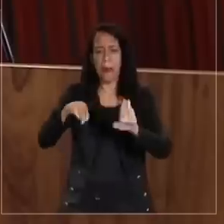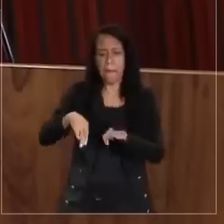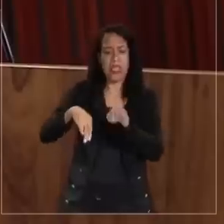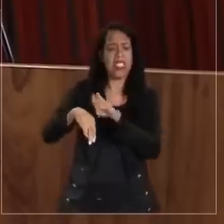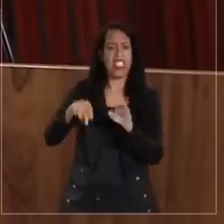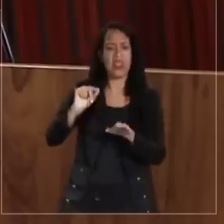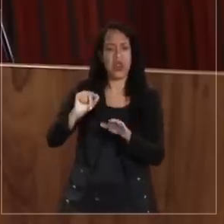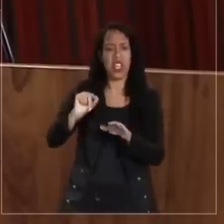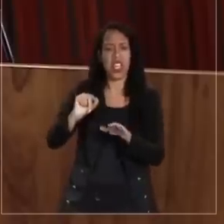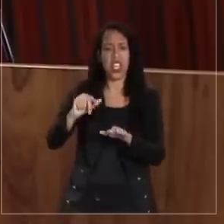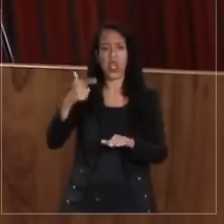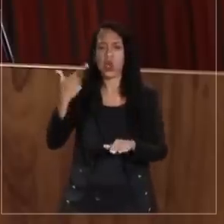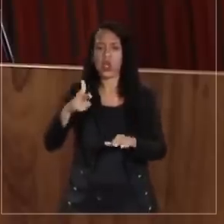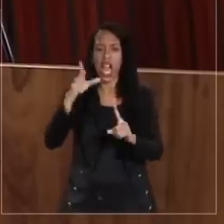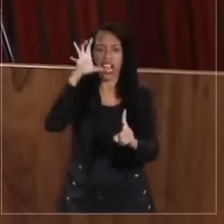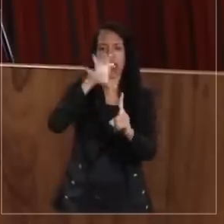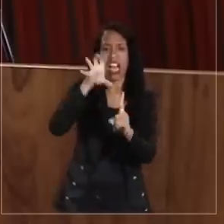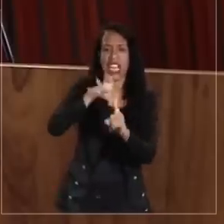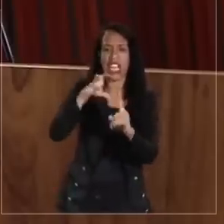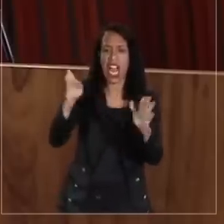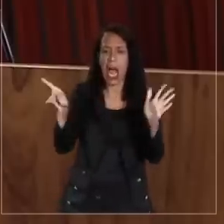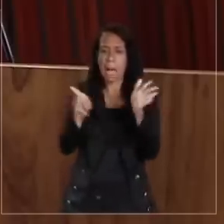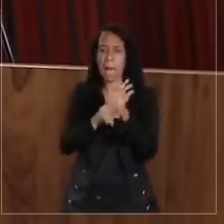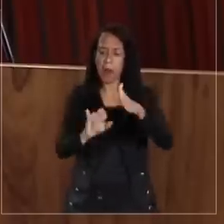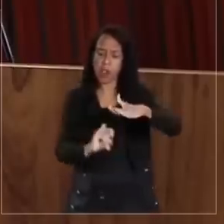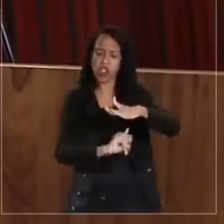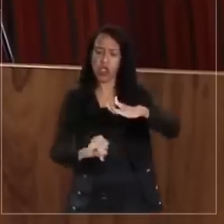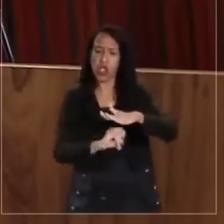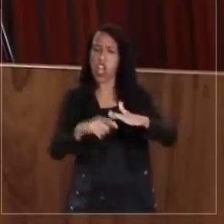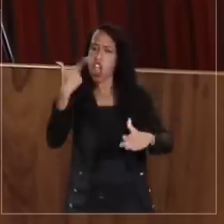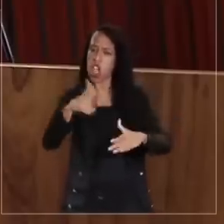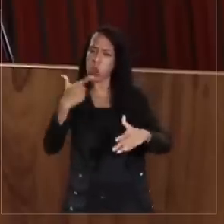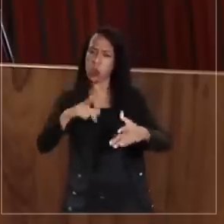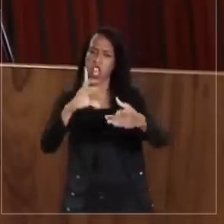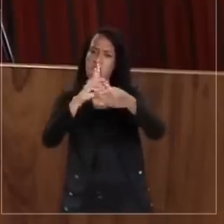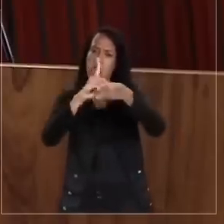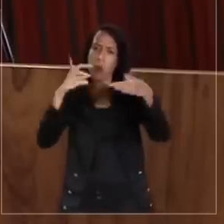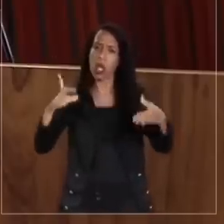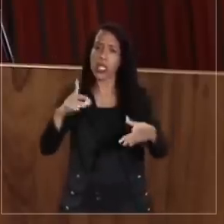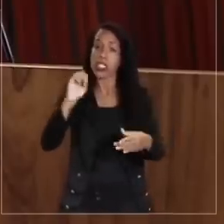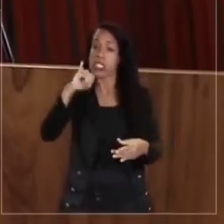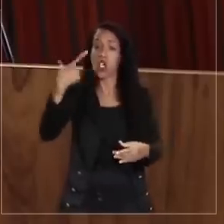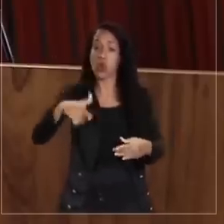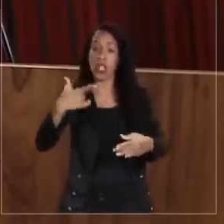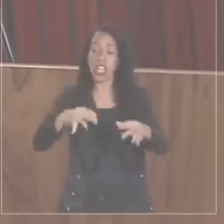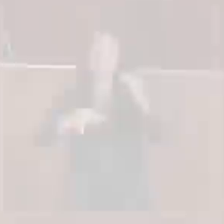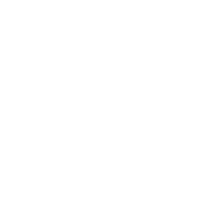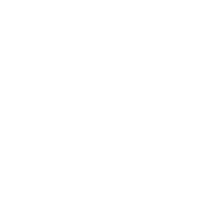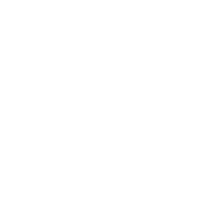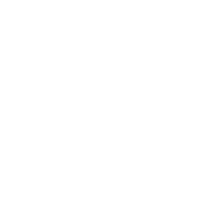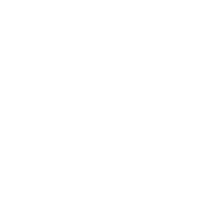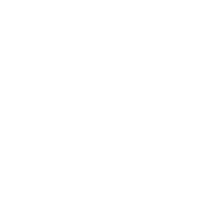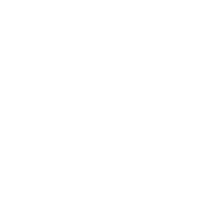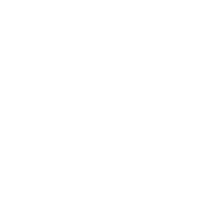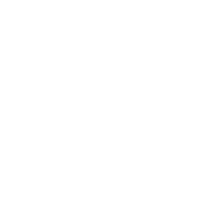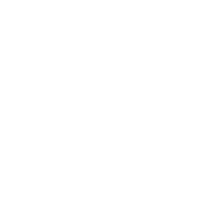Supremo como se não estivesse atingindo a própria instituição, e não há democracia sem poder judiciário independente.